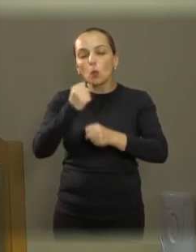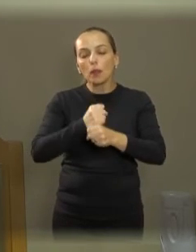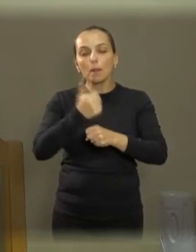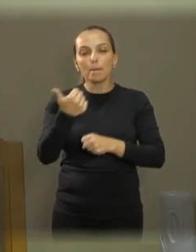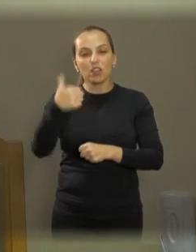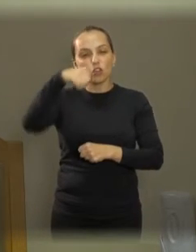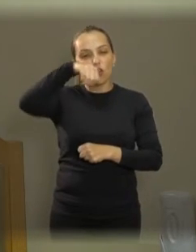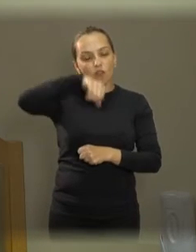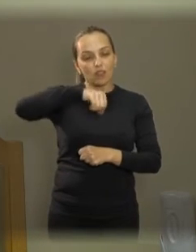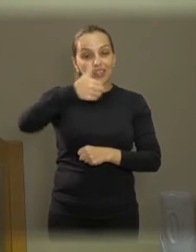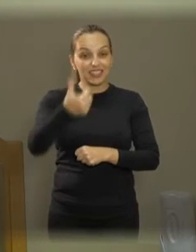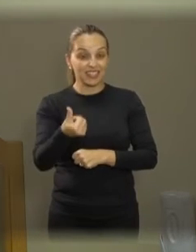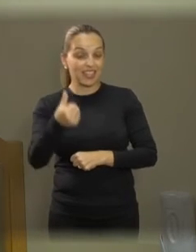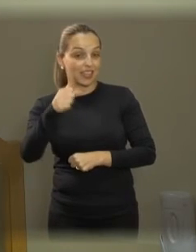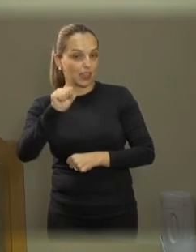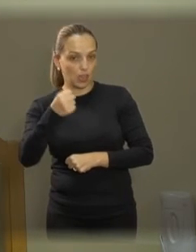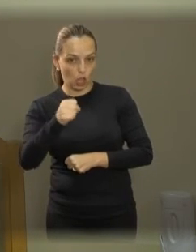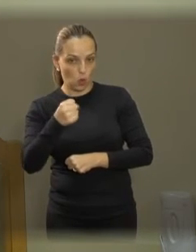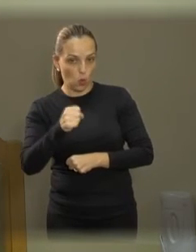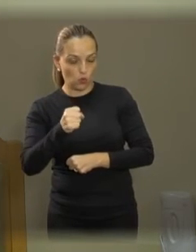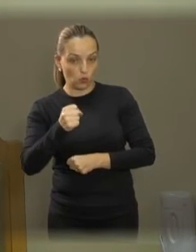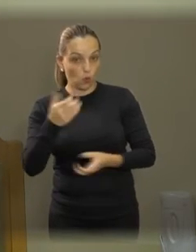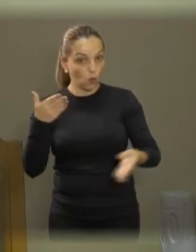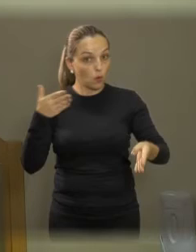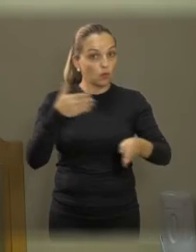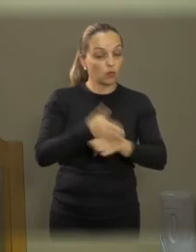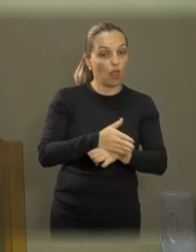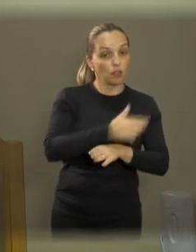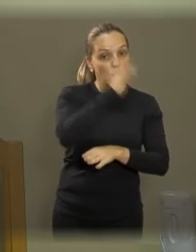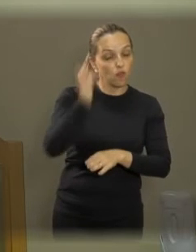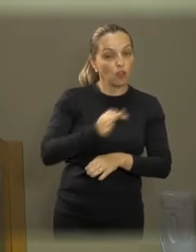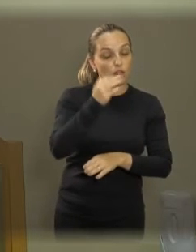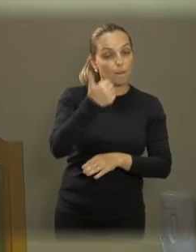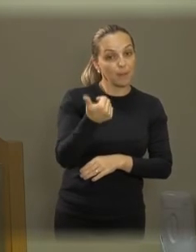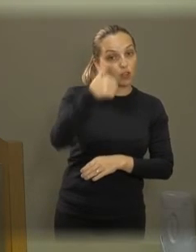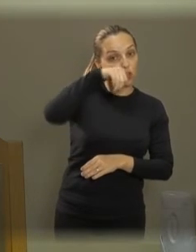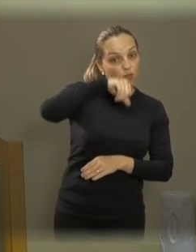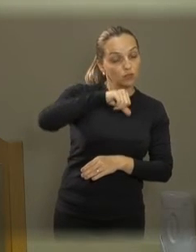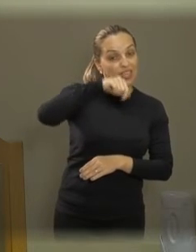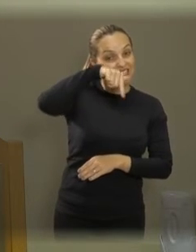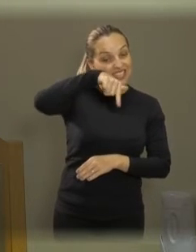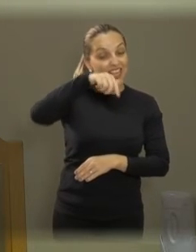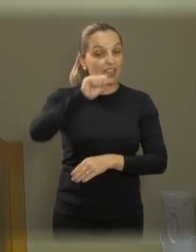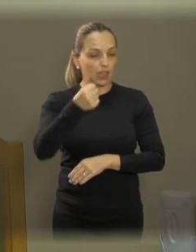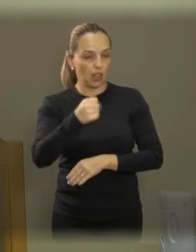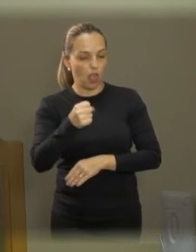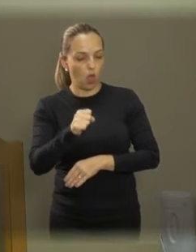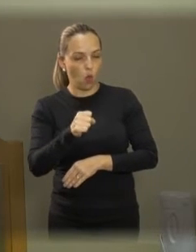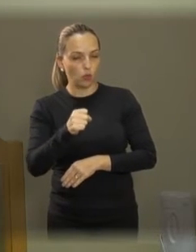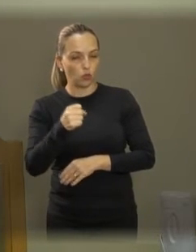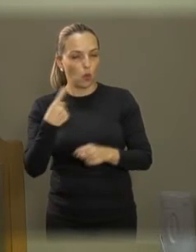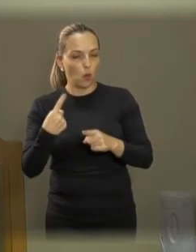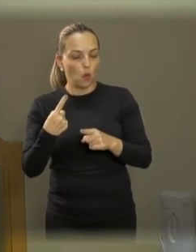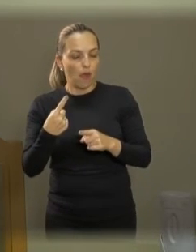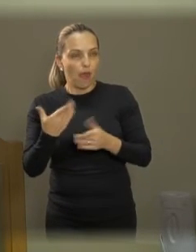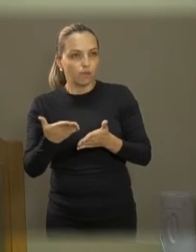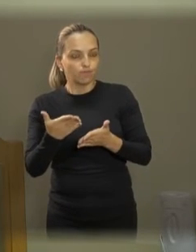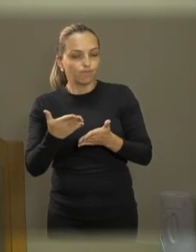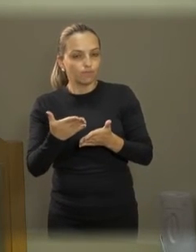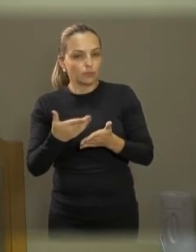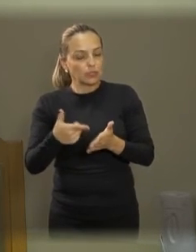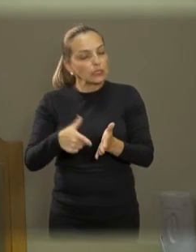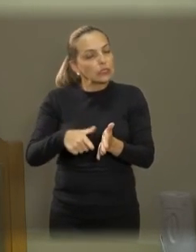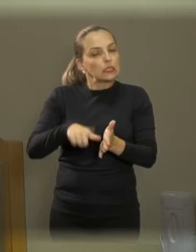na faculdade em 1978. E, na verdade, eu poderia dizer até um pouco antes disso, vocês viram,